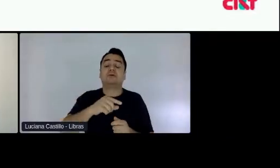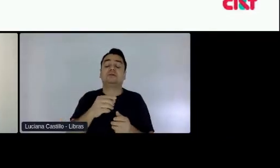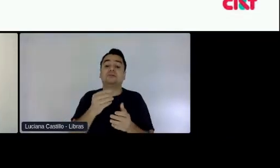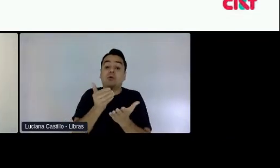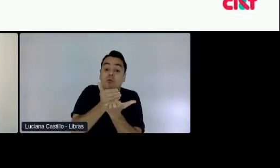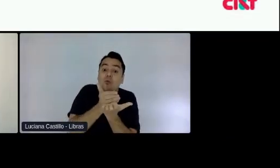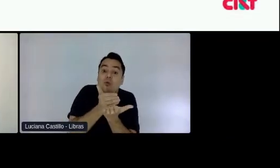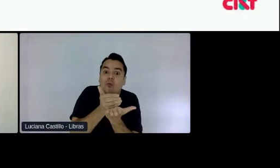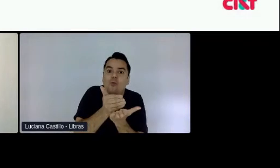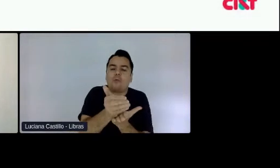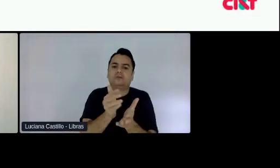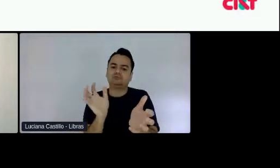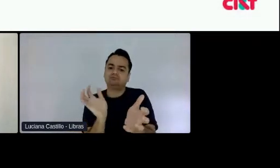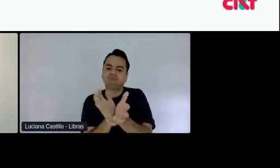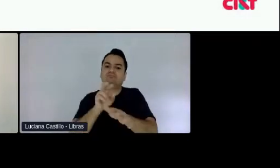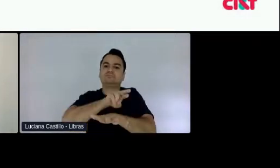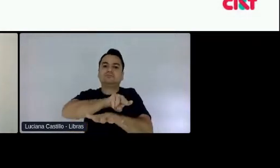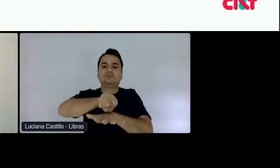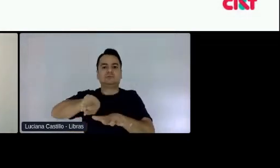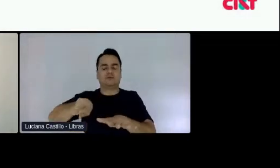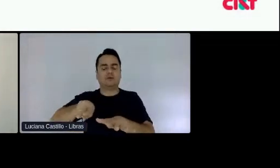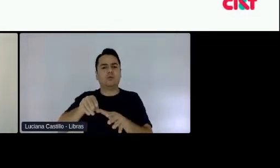né? Trazer para as pessoas